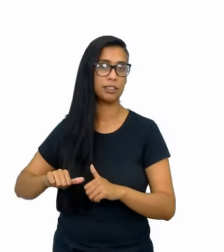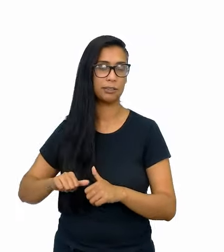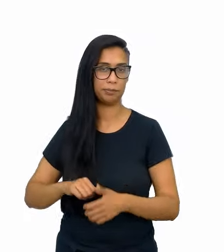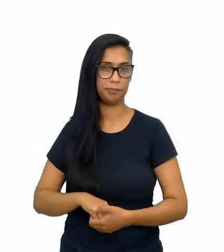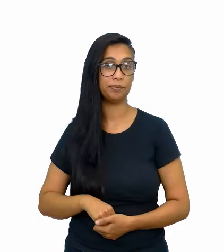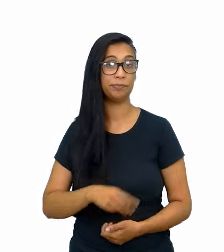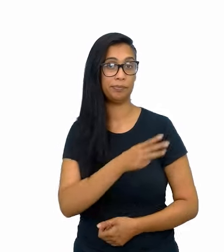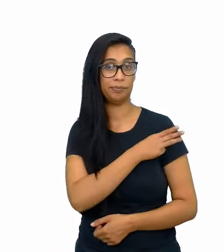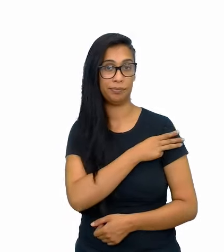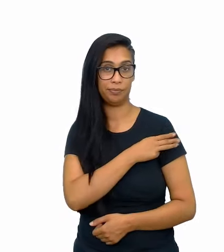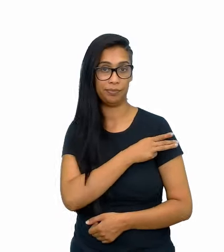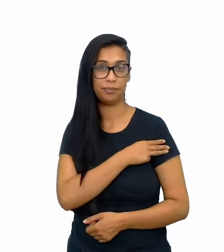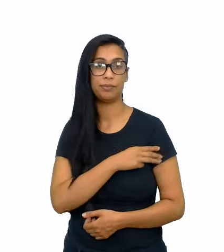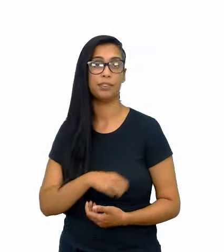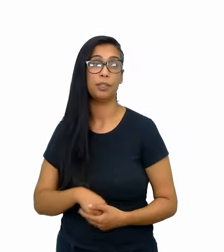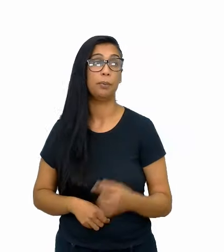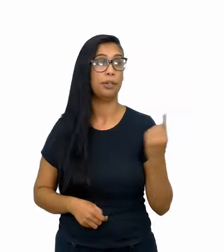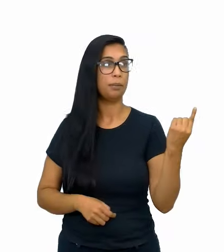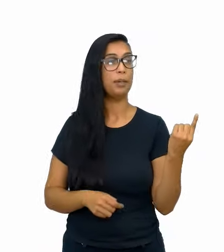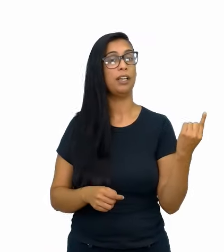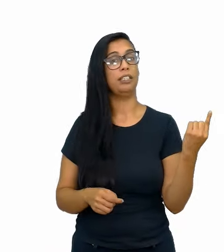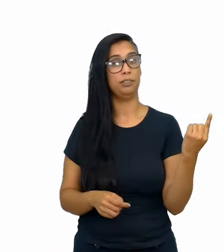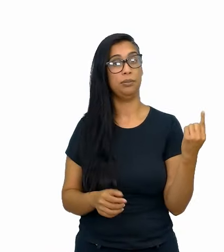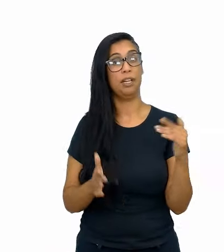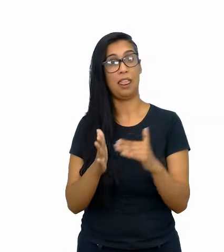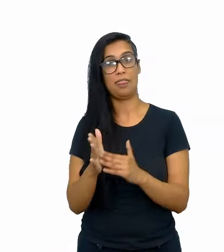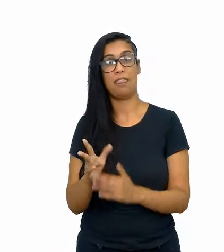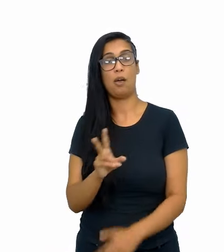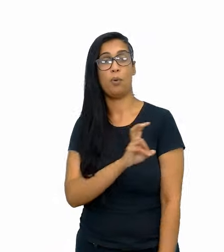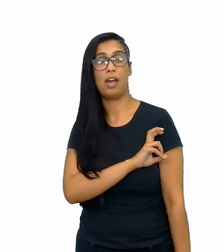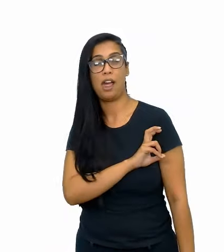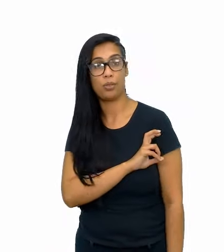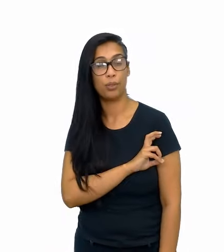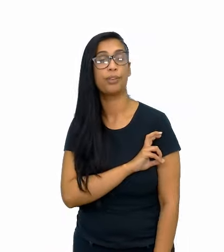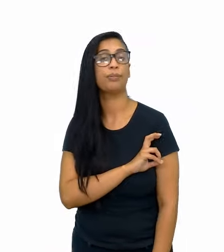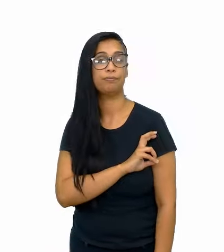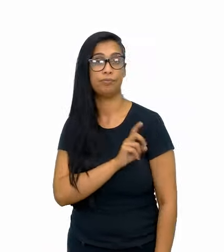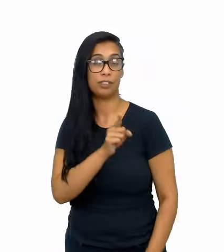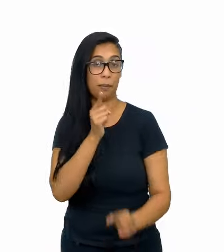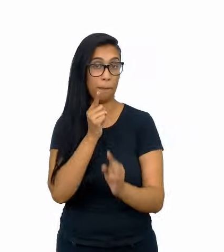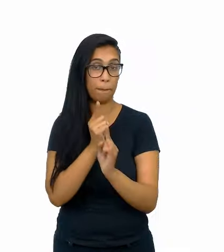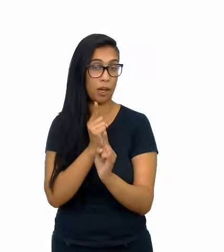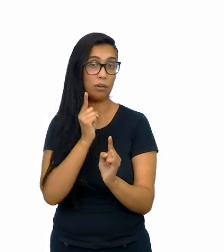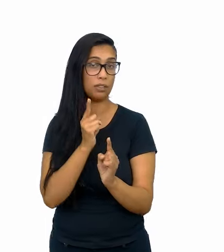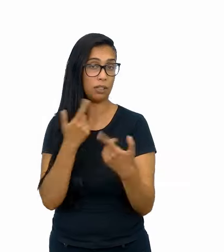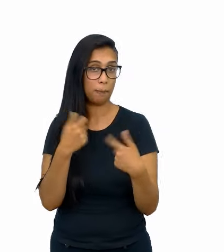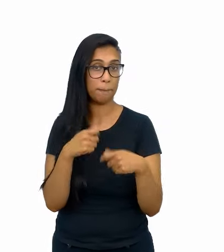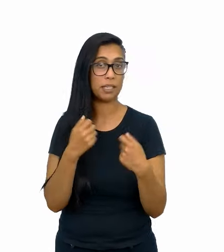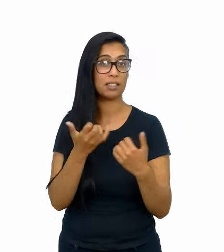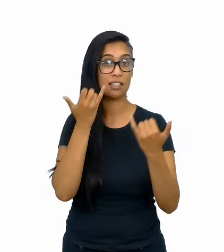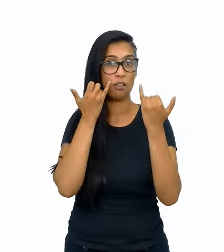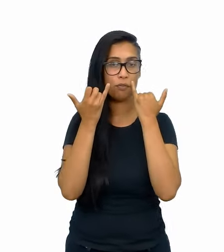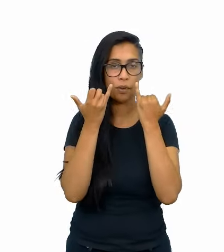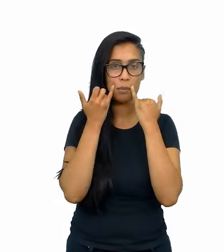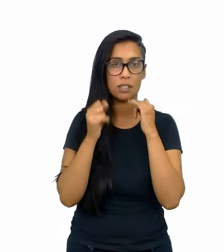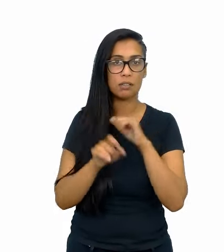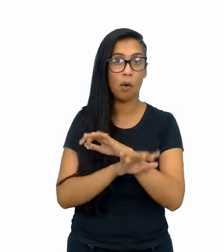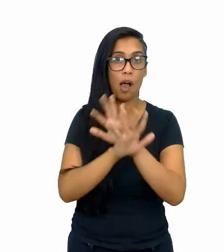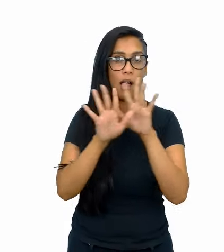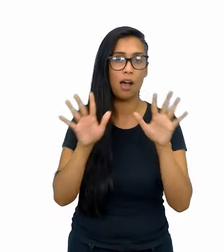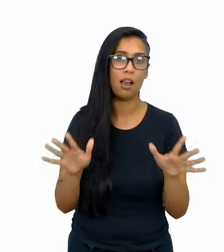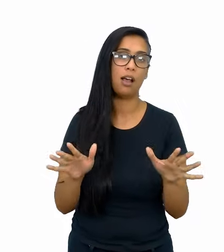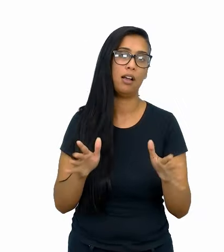envolve essa habilidade do primeiro ao quinto ano, se eu não consigo localizar a informação explícita, eu também não consigo inferir as